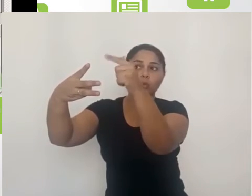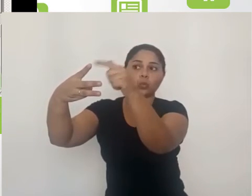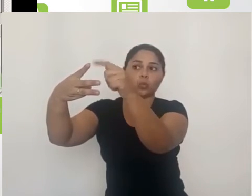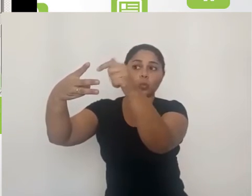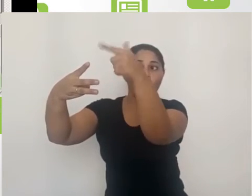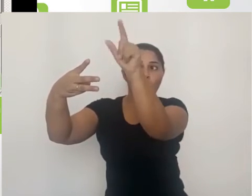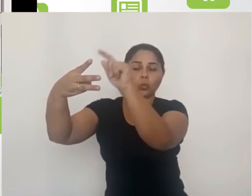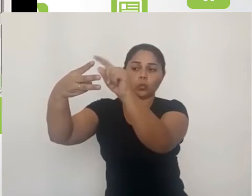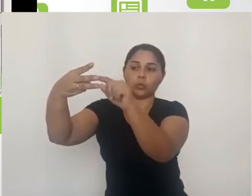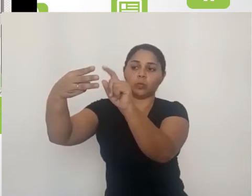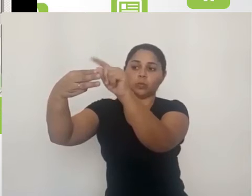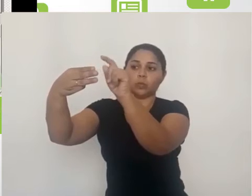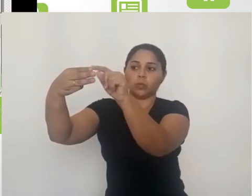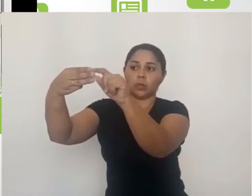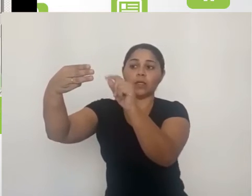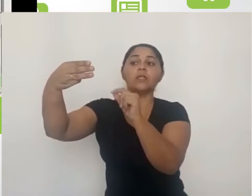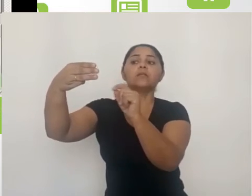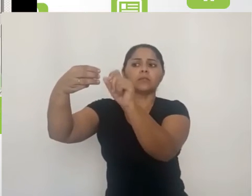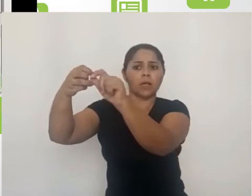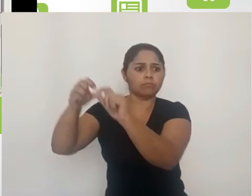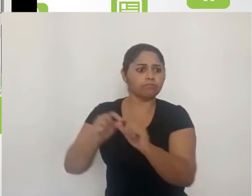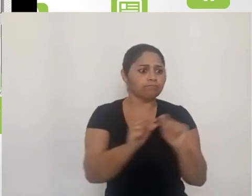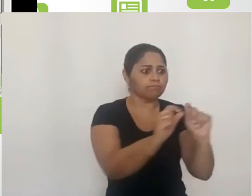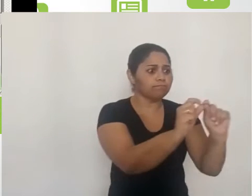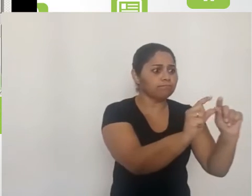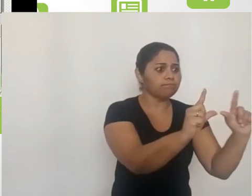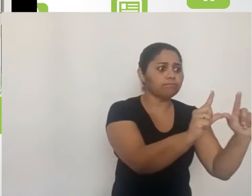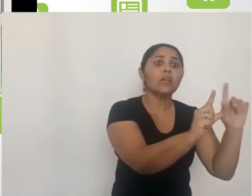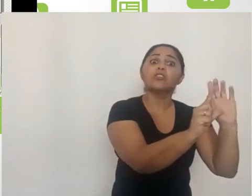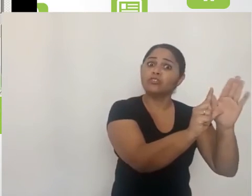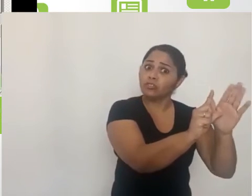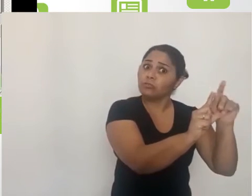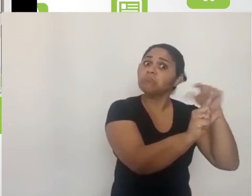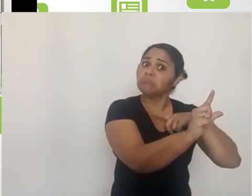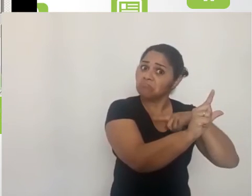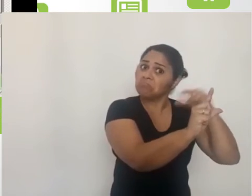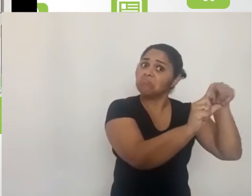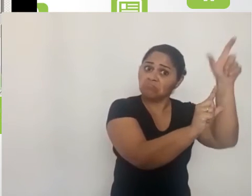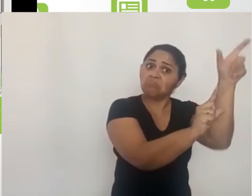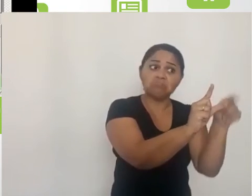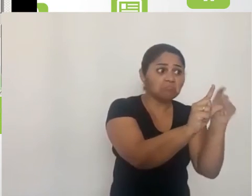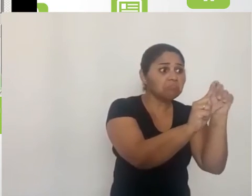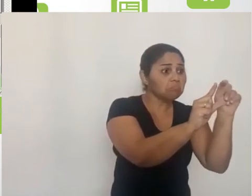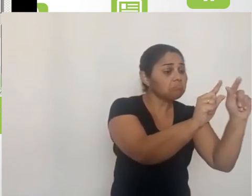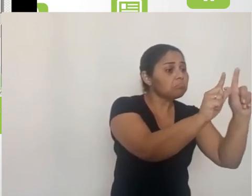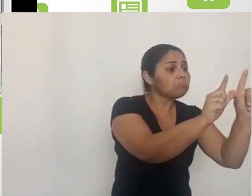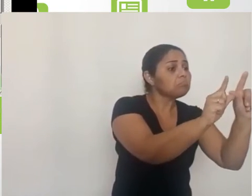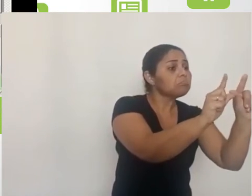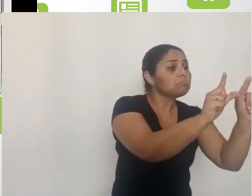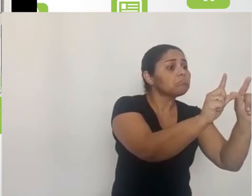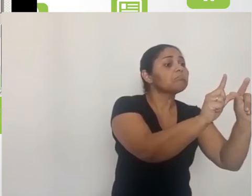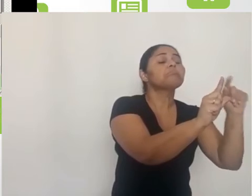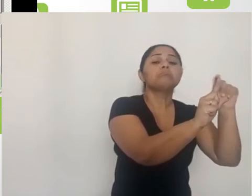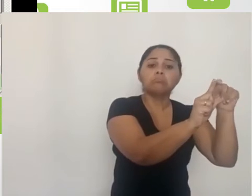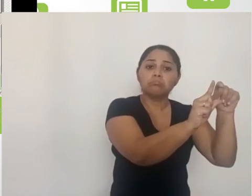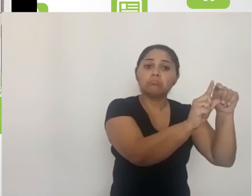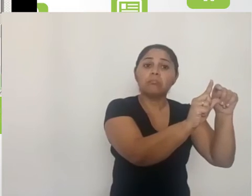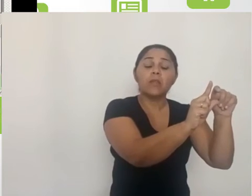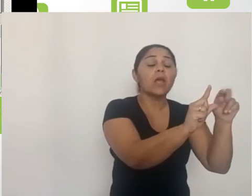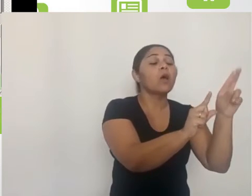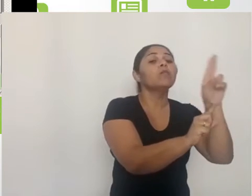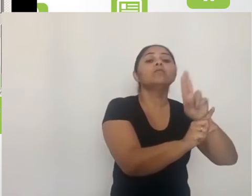criou, aqui do lado, um objeto no painel de camadas. Vou